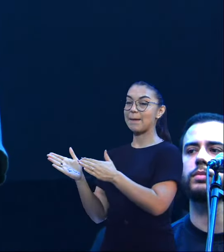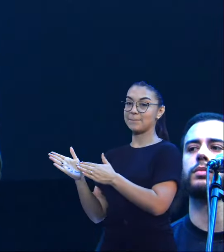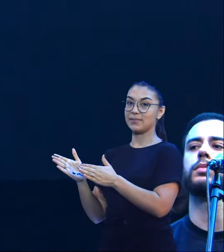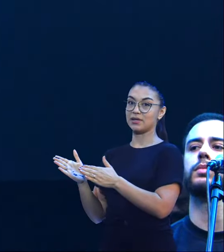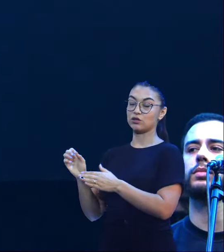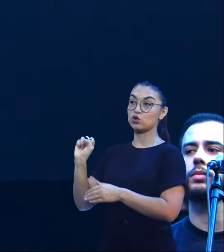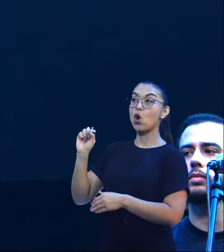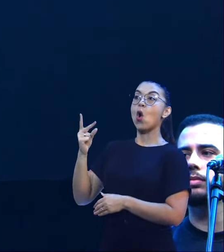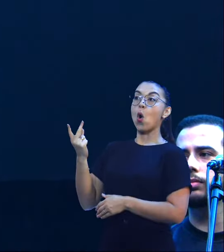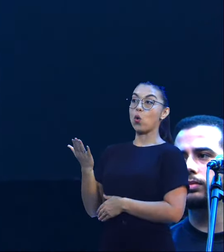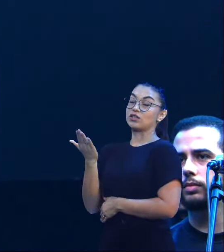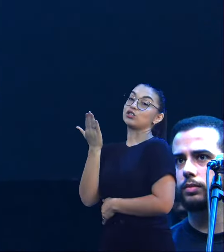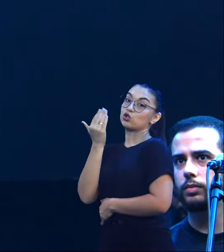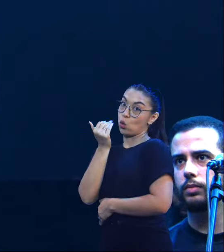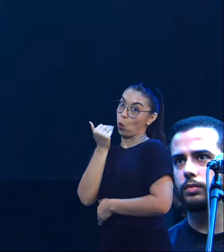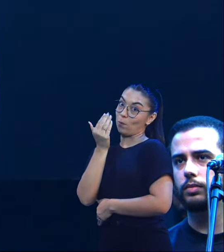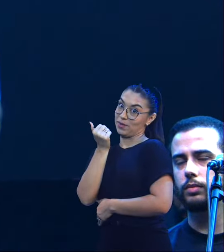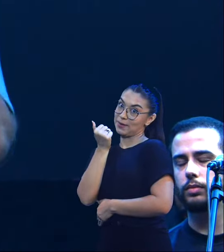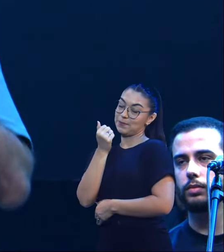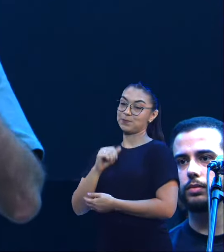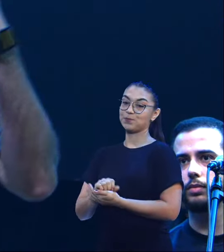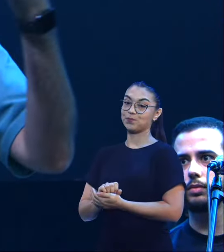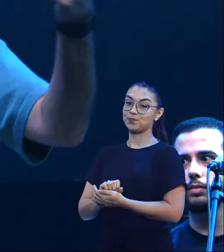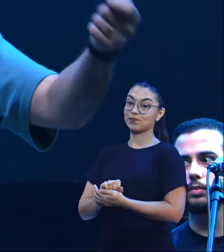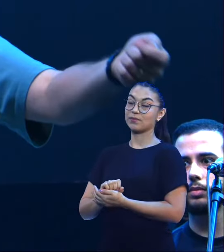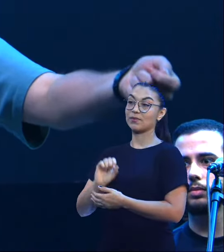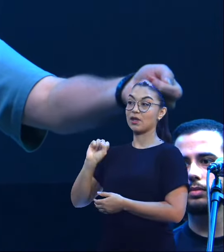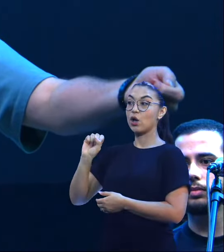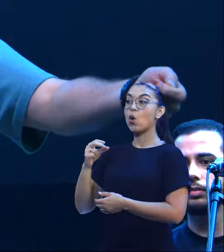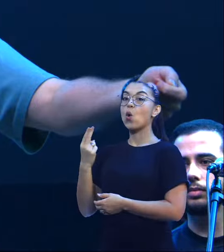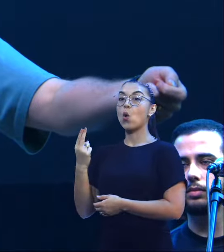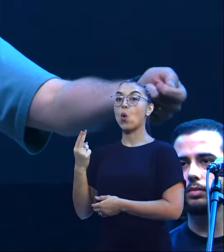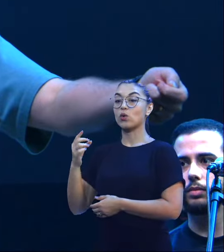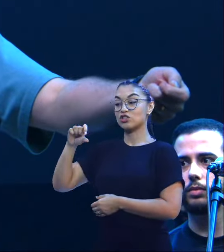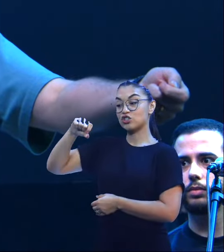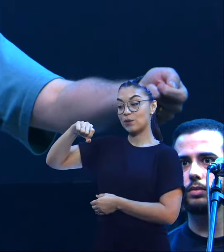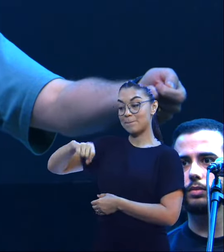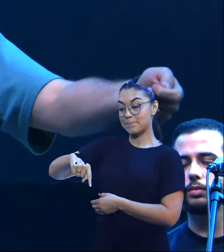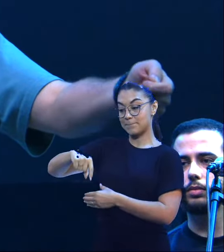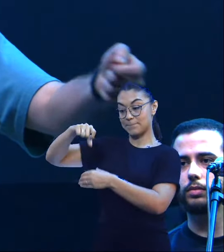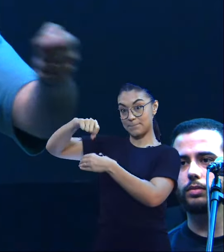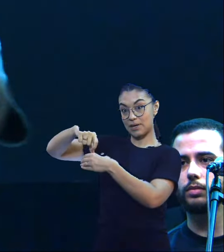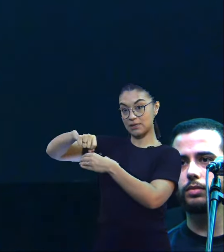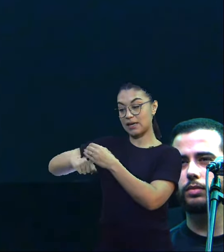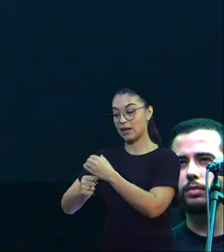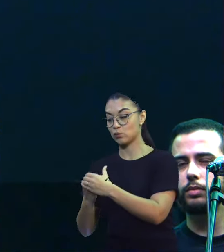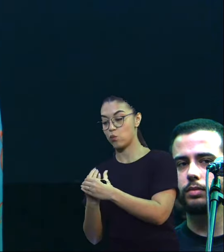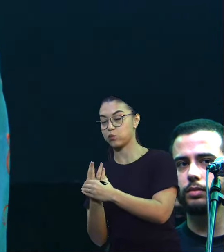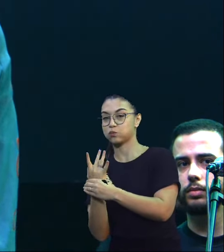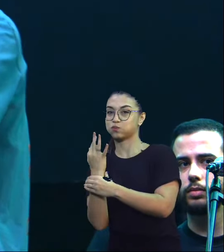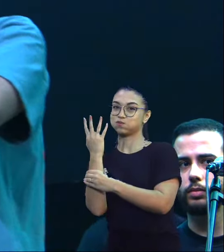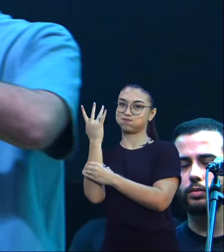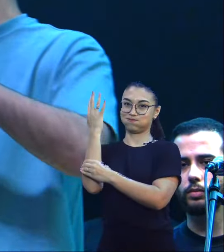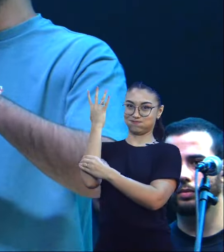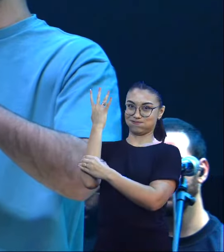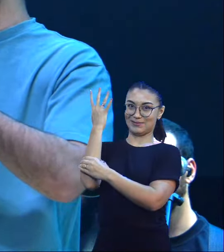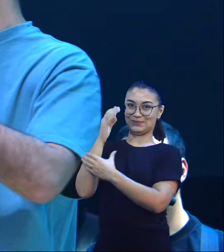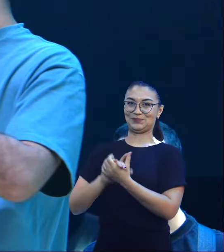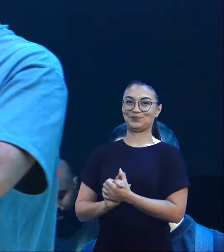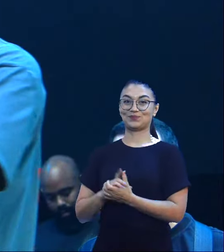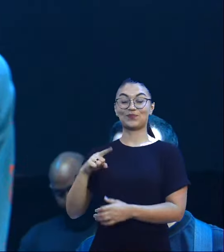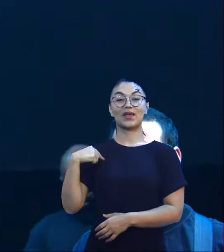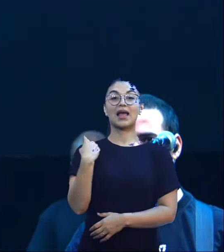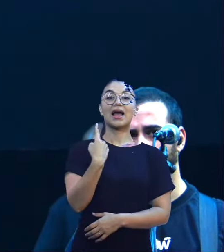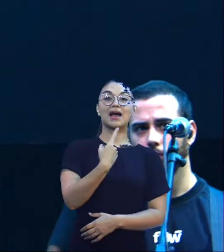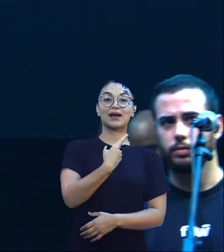serve para ser consumida, ou ela serve para ser semeada. Os nossos recursos, eles